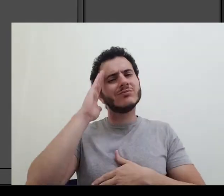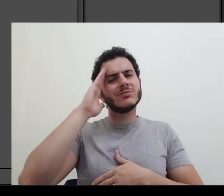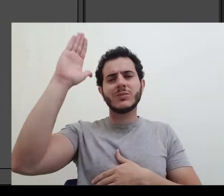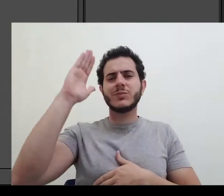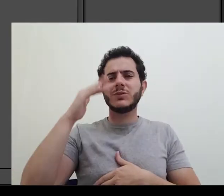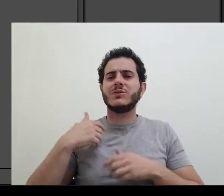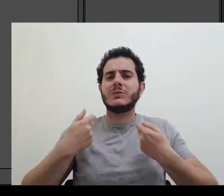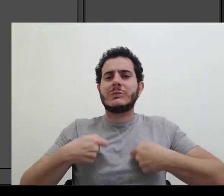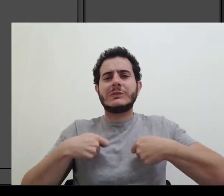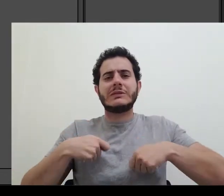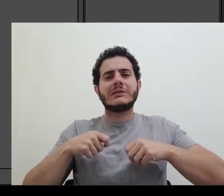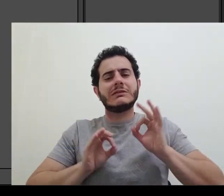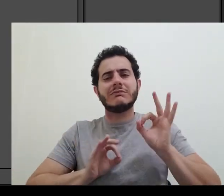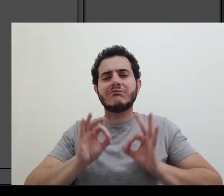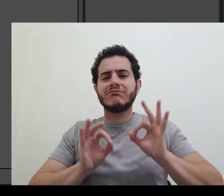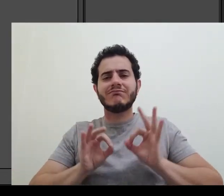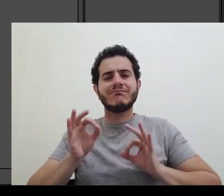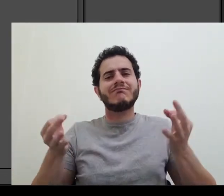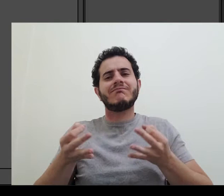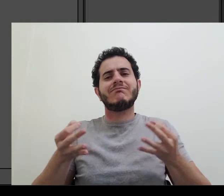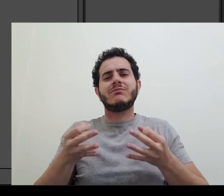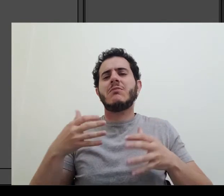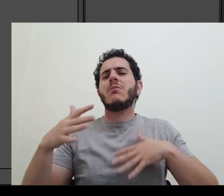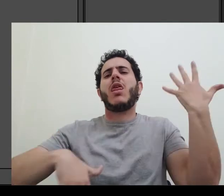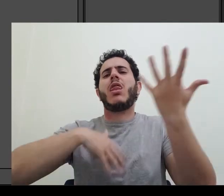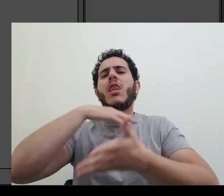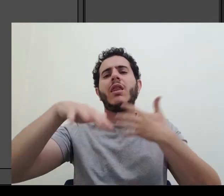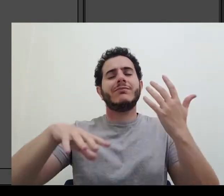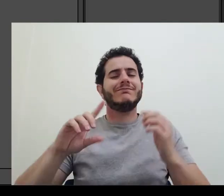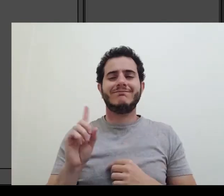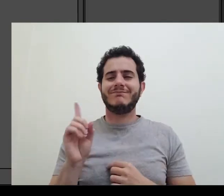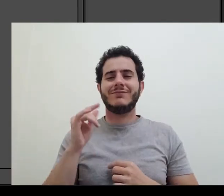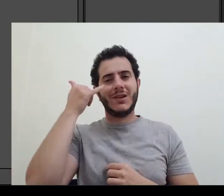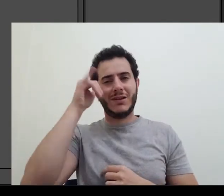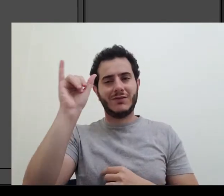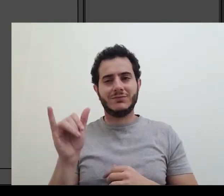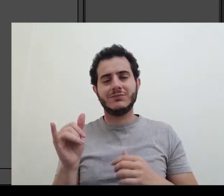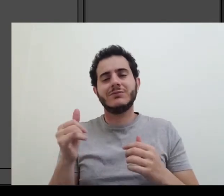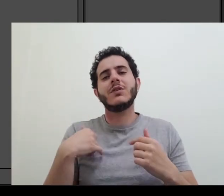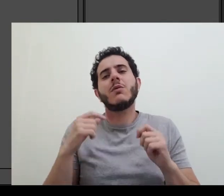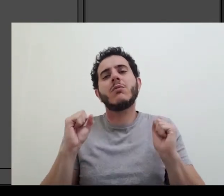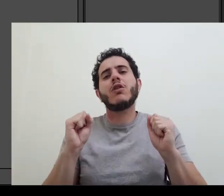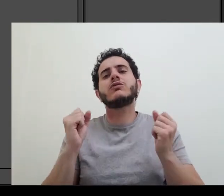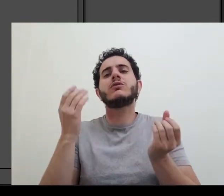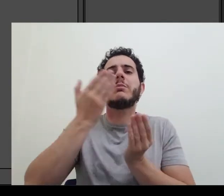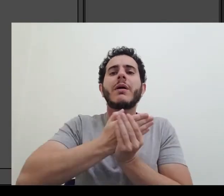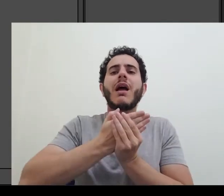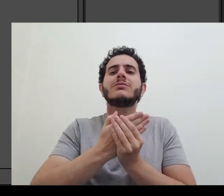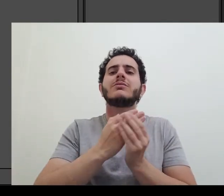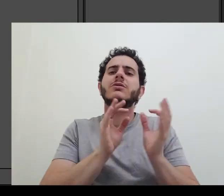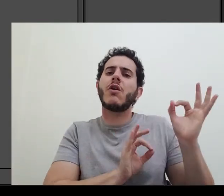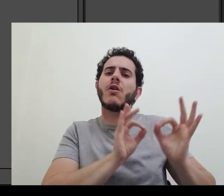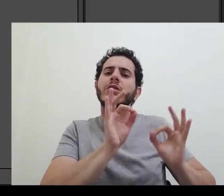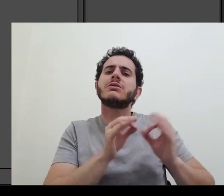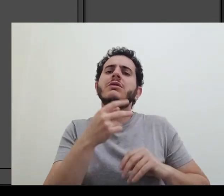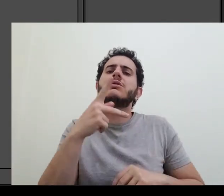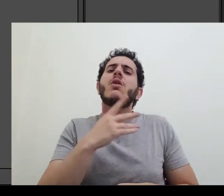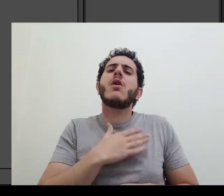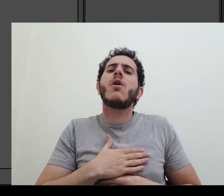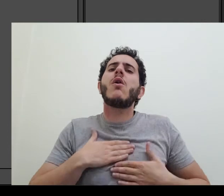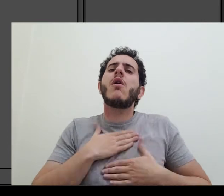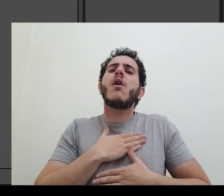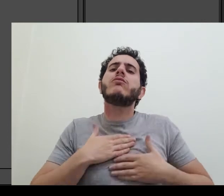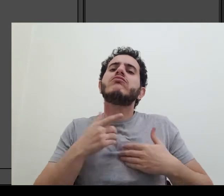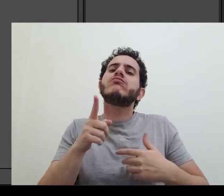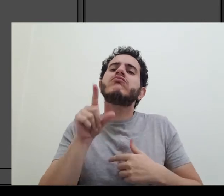você vai criar aquelas minhas 50 mil fotos, são muito bem divididas em várias coleções. Você também pode se organizar por pastas, aí também é gosto,